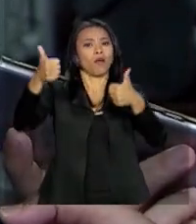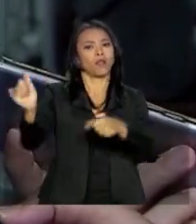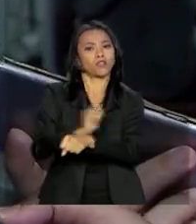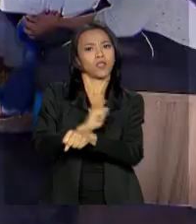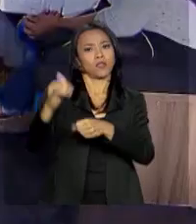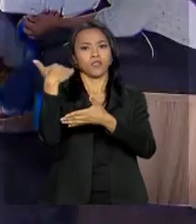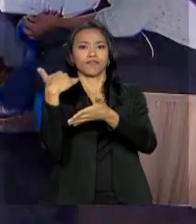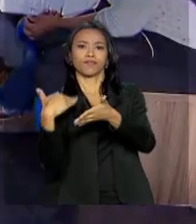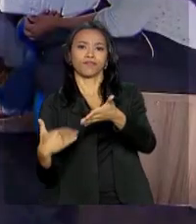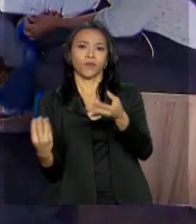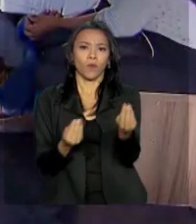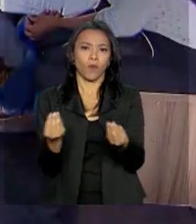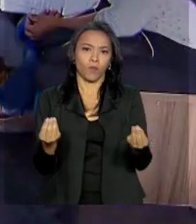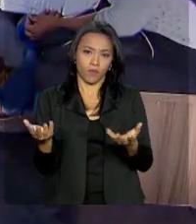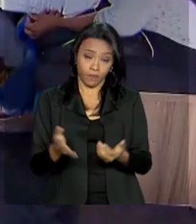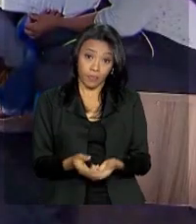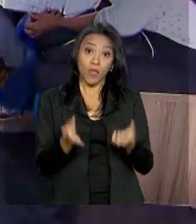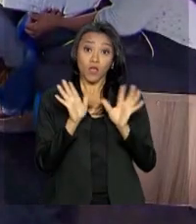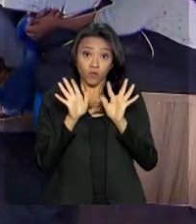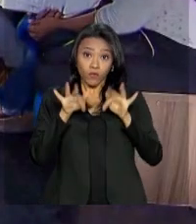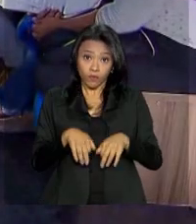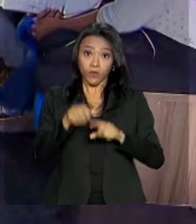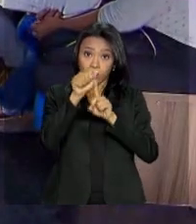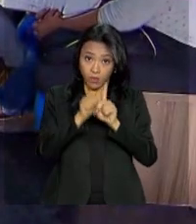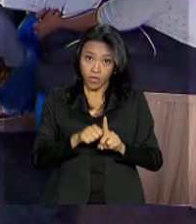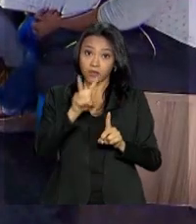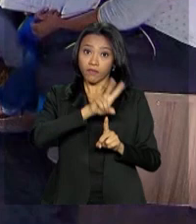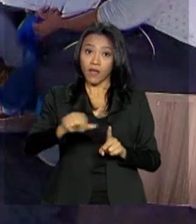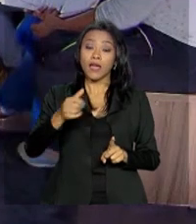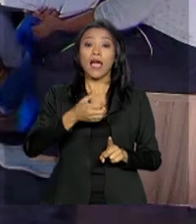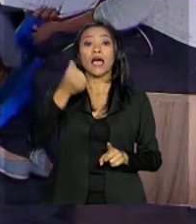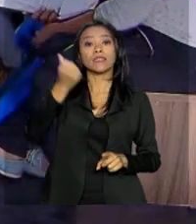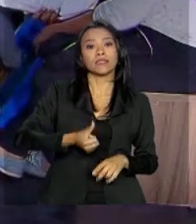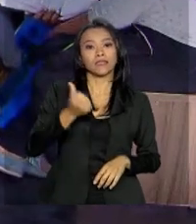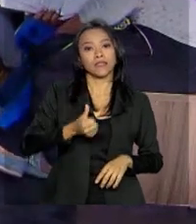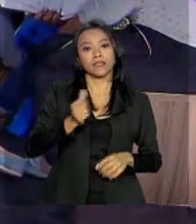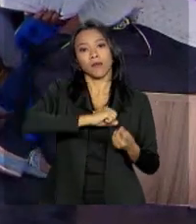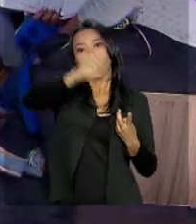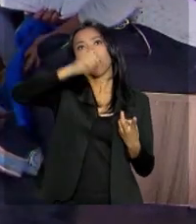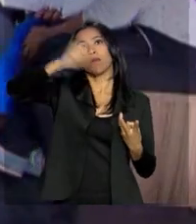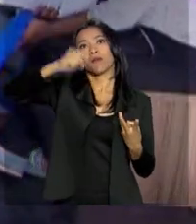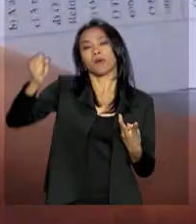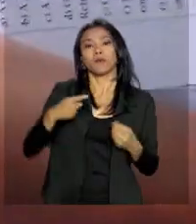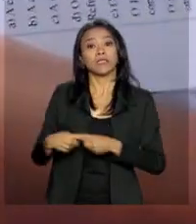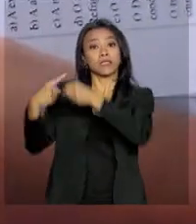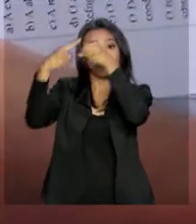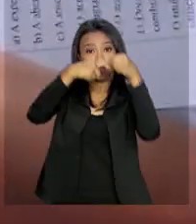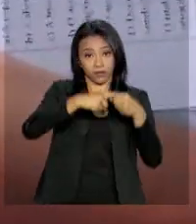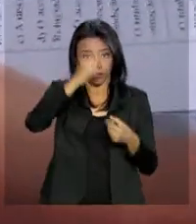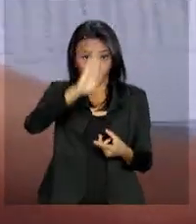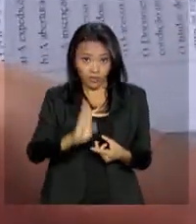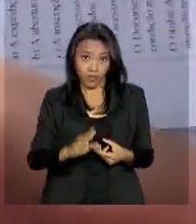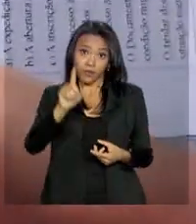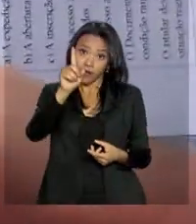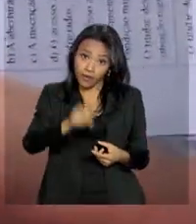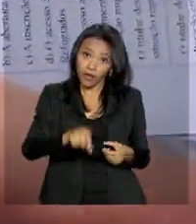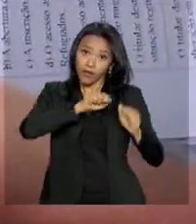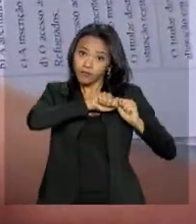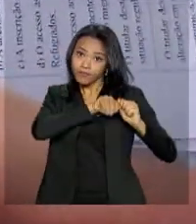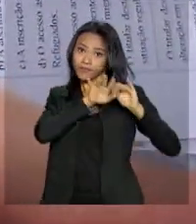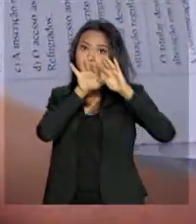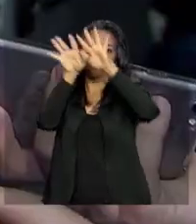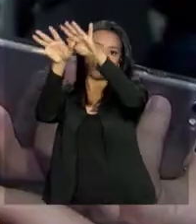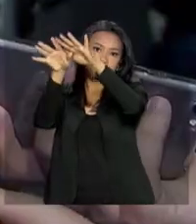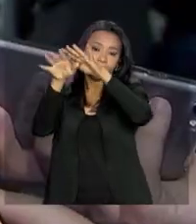ajustes no final deste mês será feita a sexta transferência de imigrantes para outras cidades do país chamado processo de interiorização